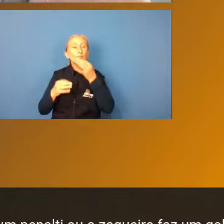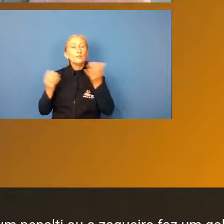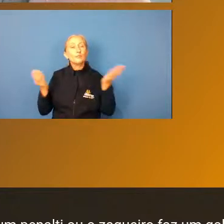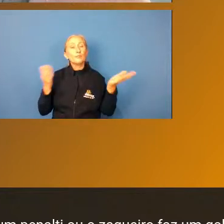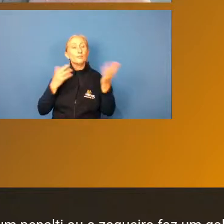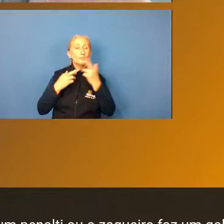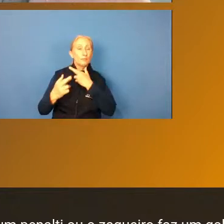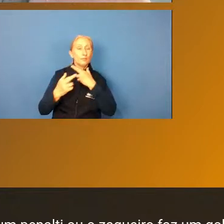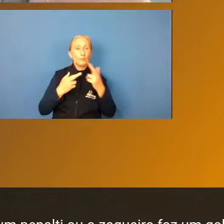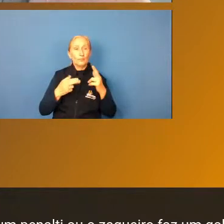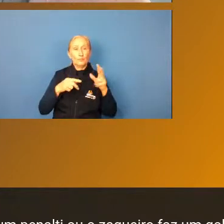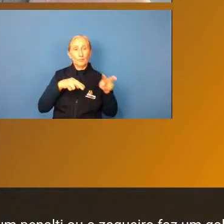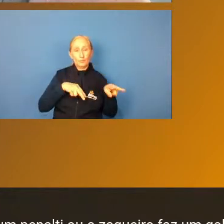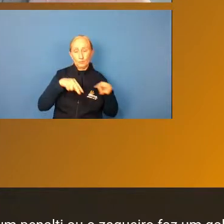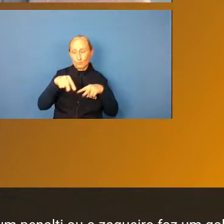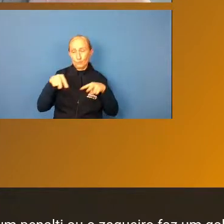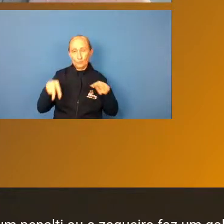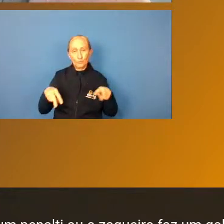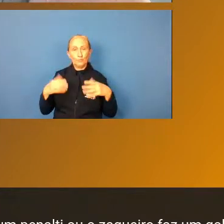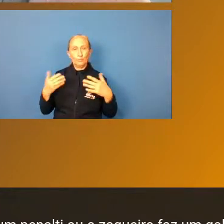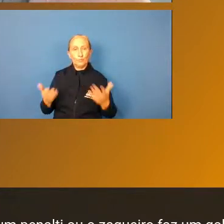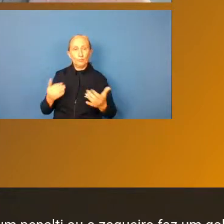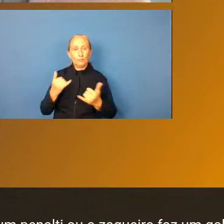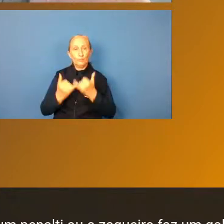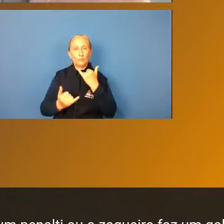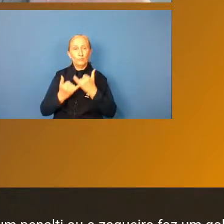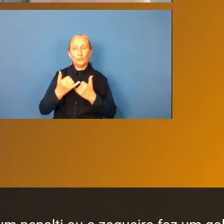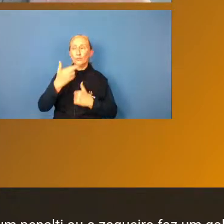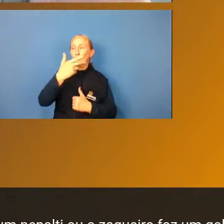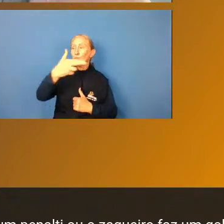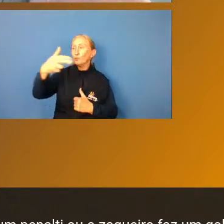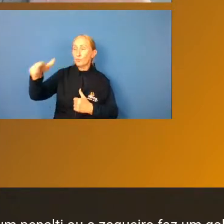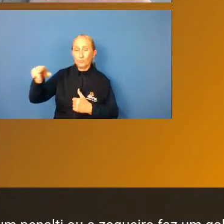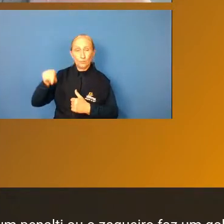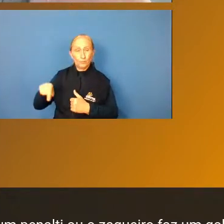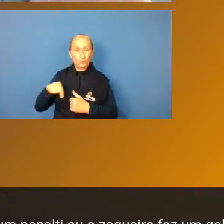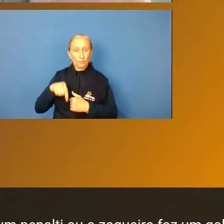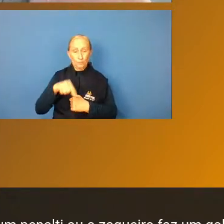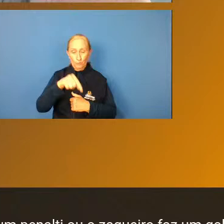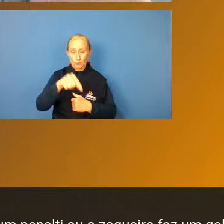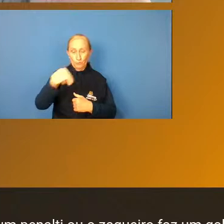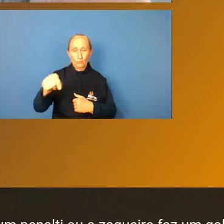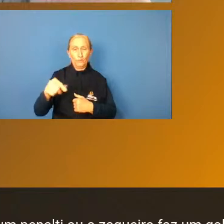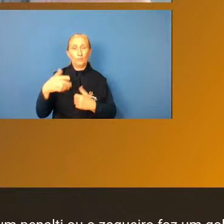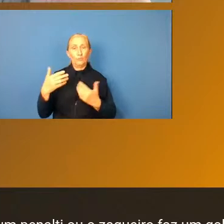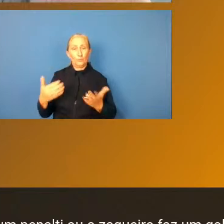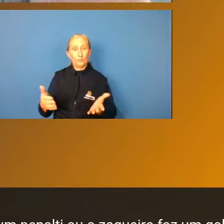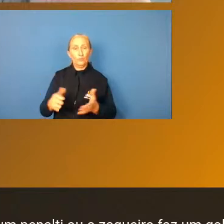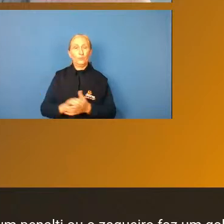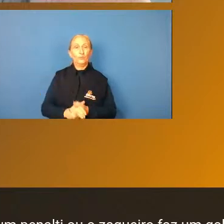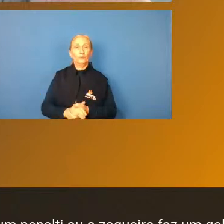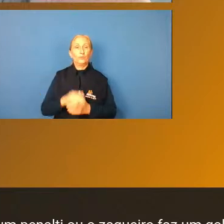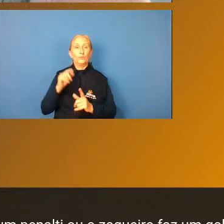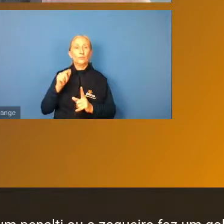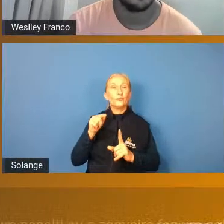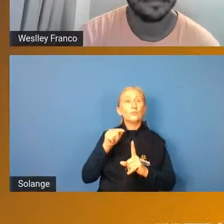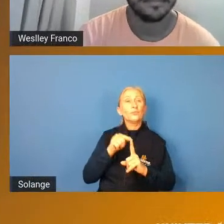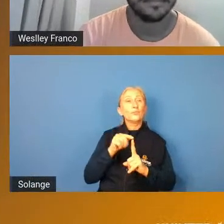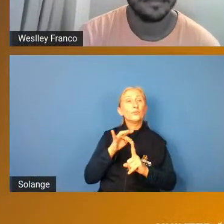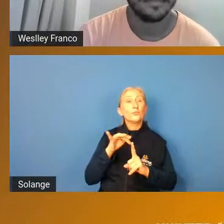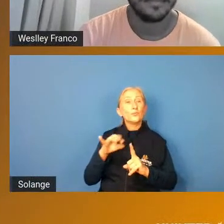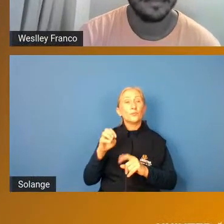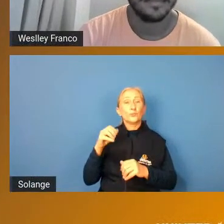relação dessas duas posições em comparação com as outras as outras as outras funções aí dos outros jogadores